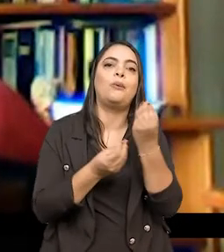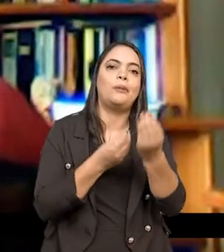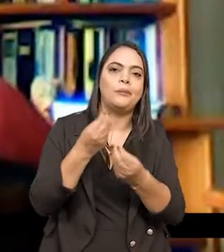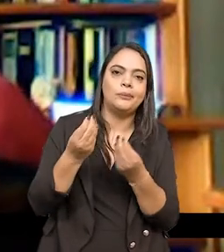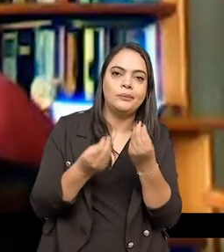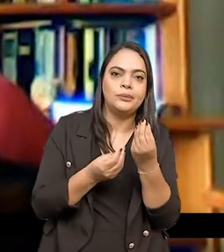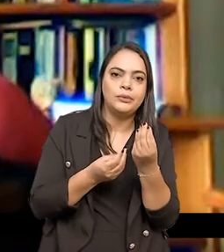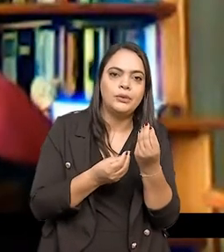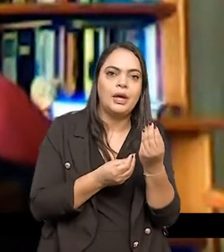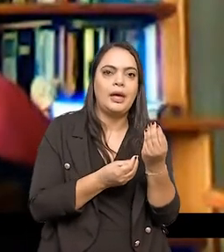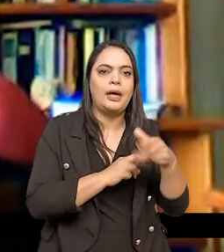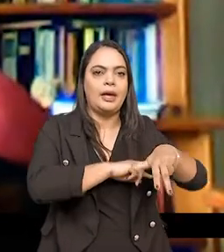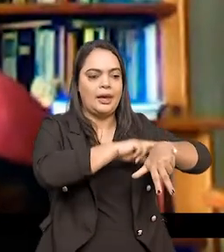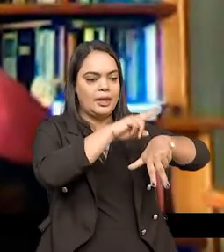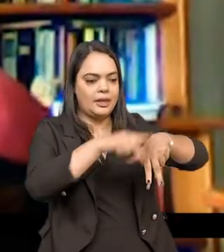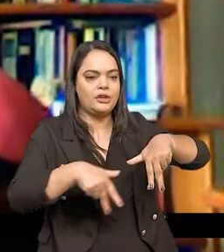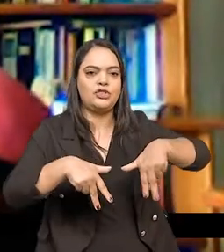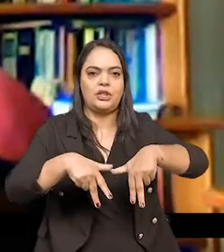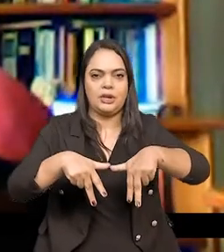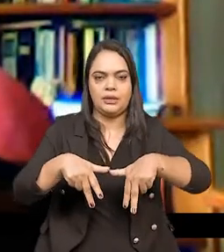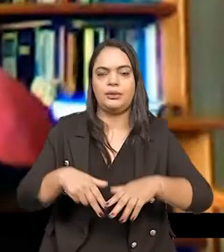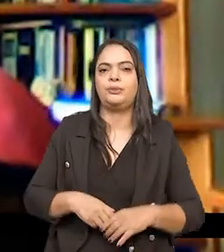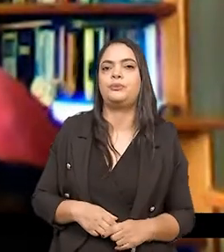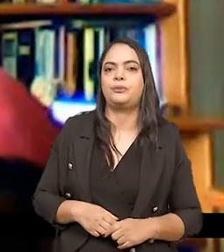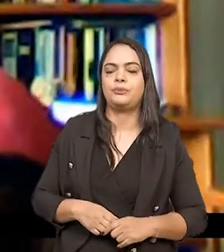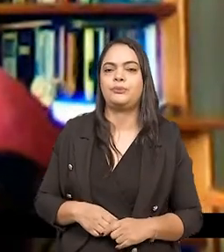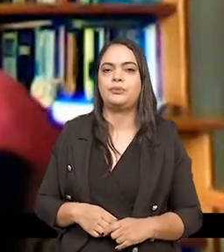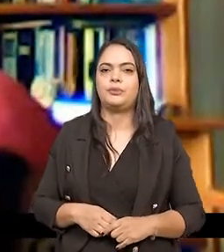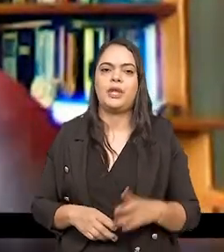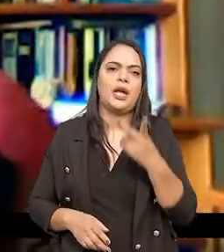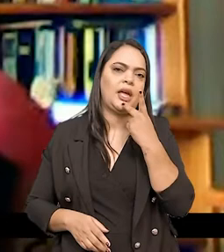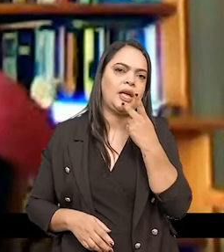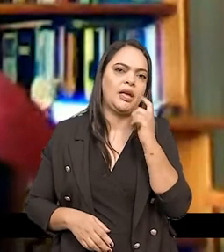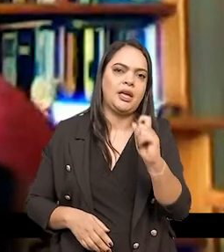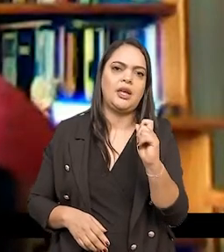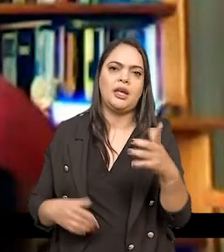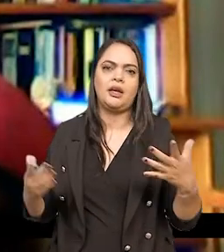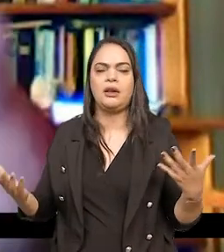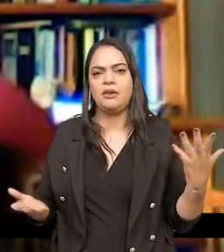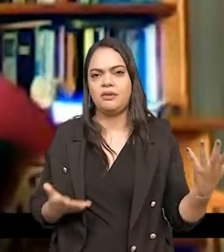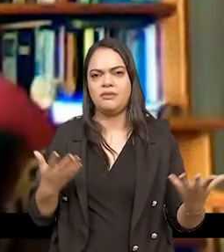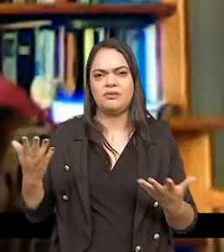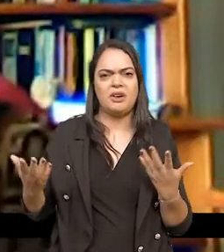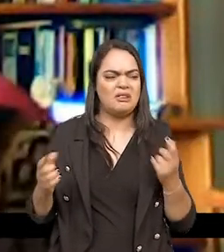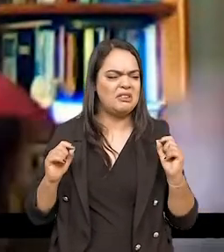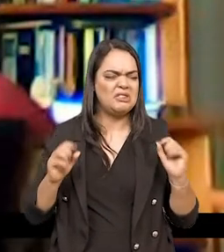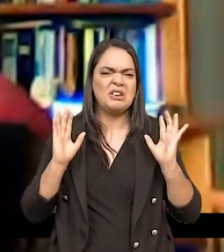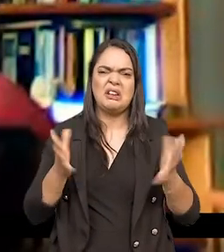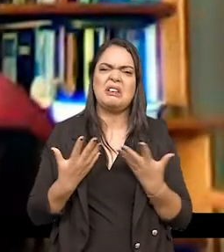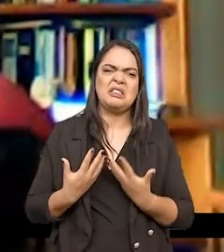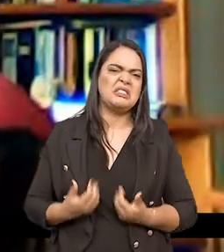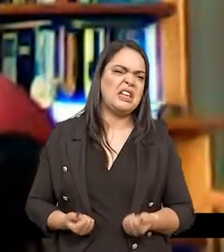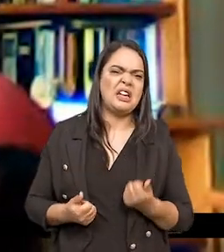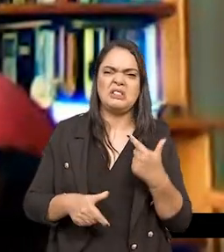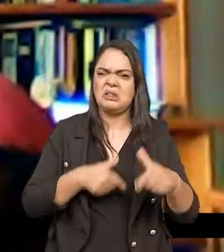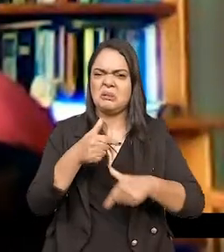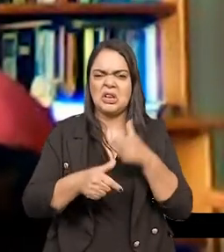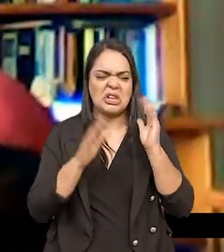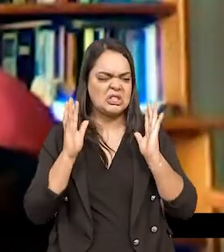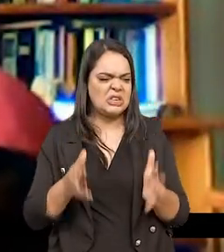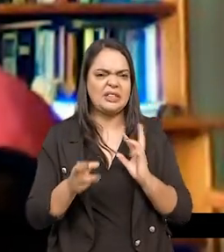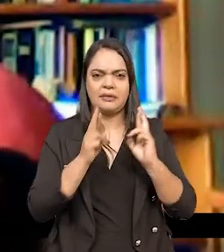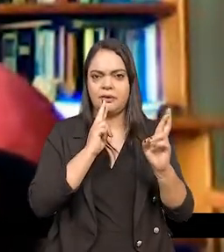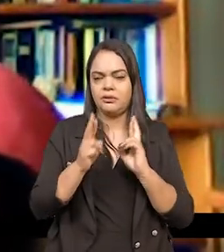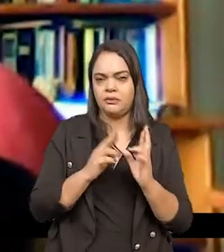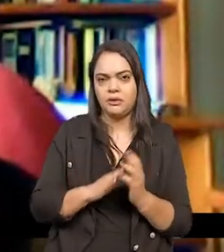né? E ela vai dizer, então, que ela estava até enjoada de trabalhar com gênero, porque estava tudo resolvido já. Tá? Até